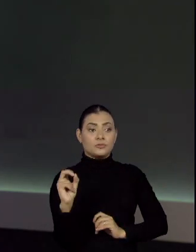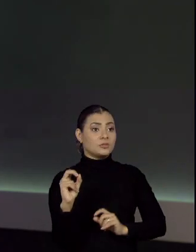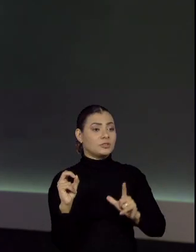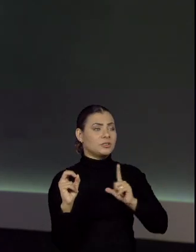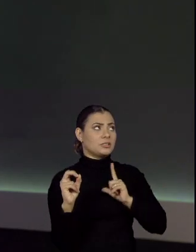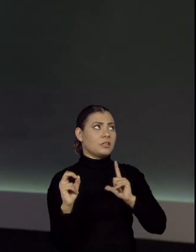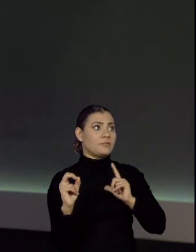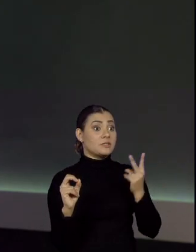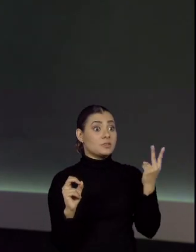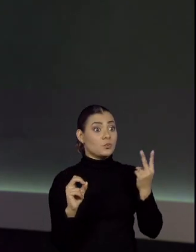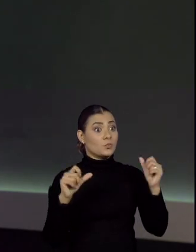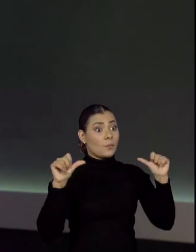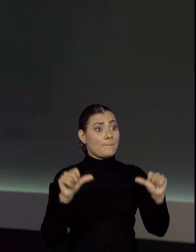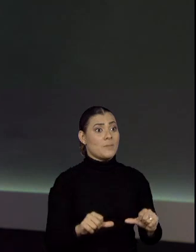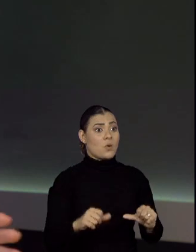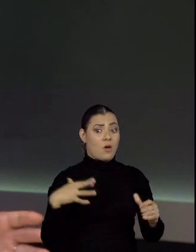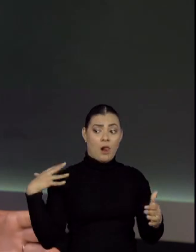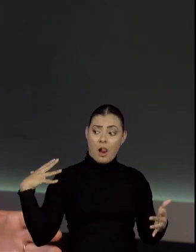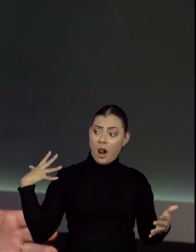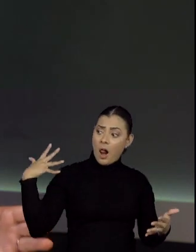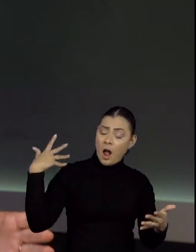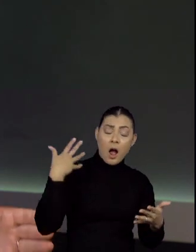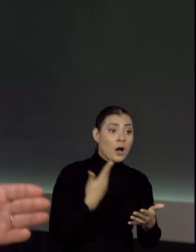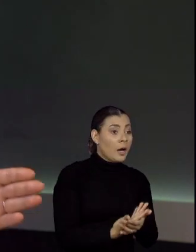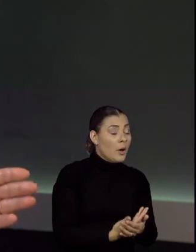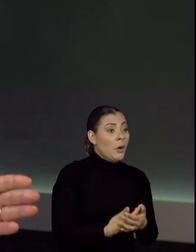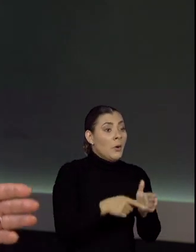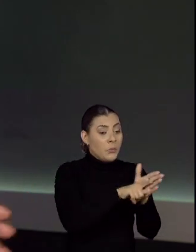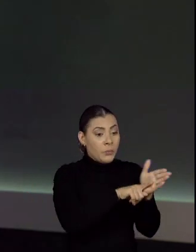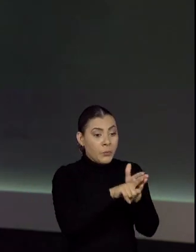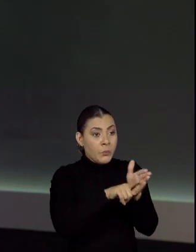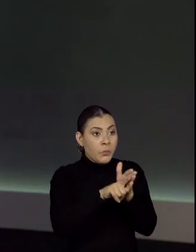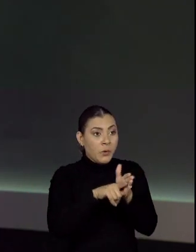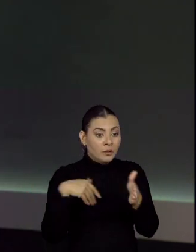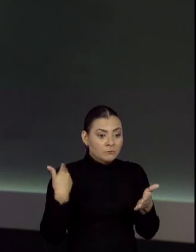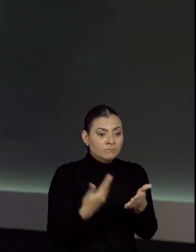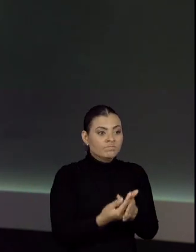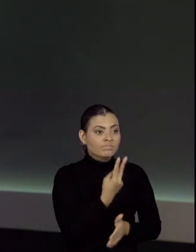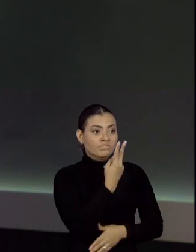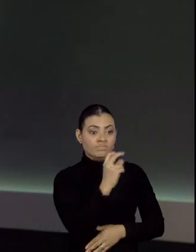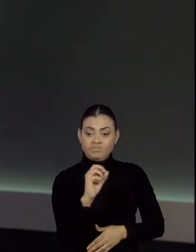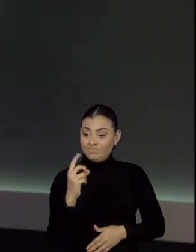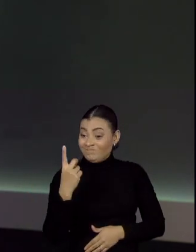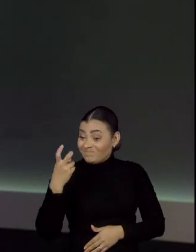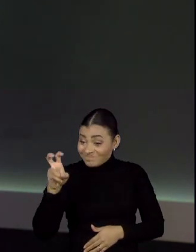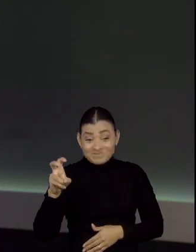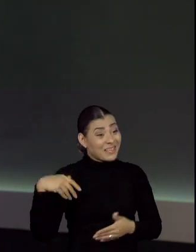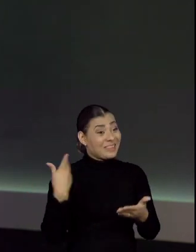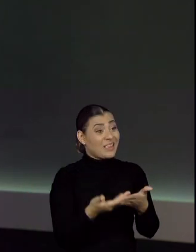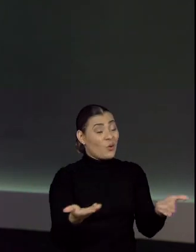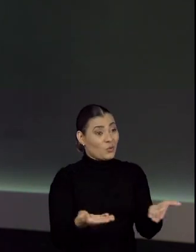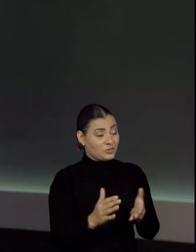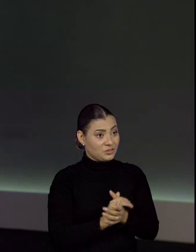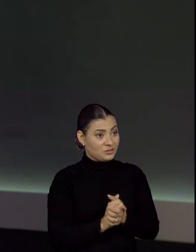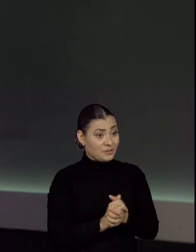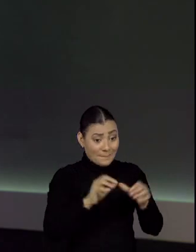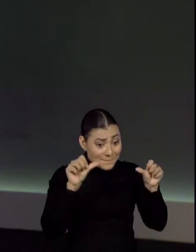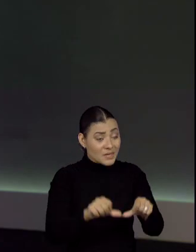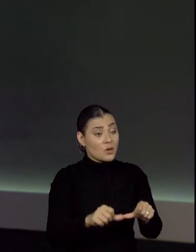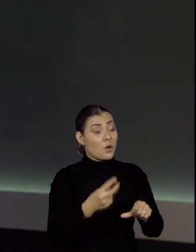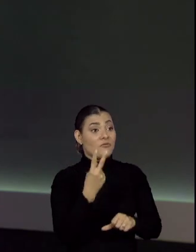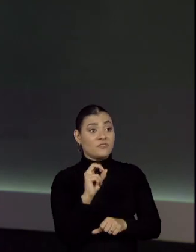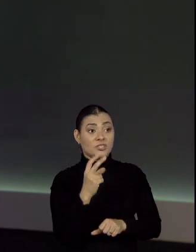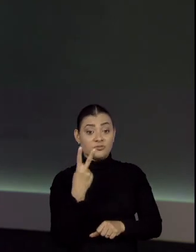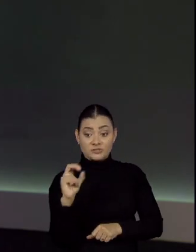o segundo pior resultado desde as medições de dados a partir de 2015. O que que isso nos indica e por que